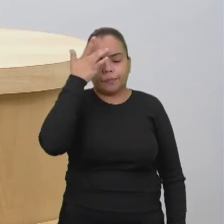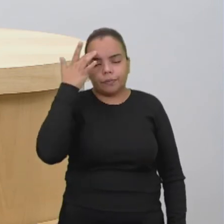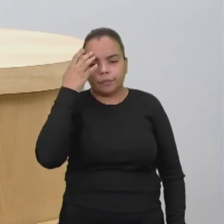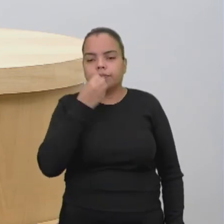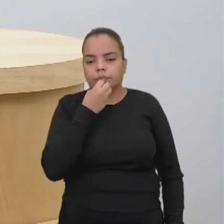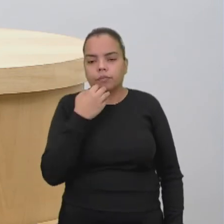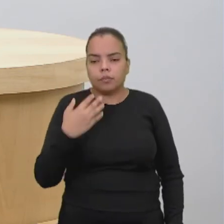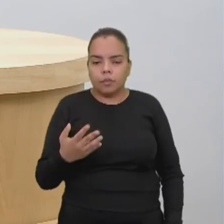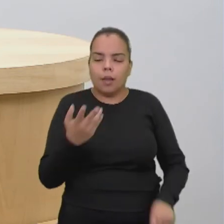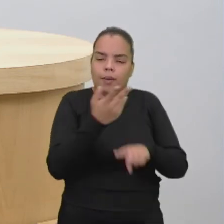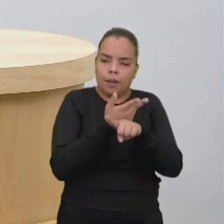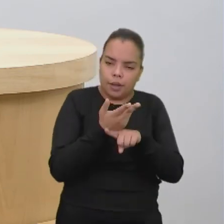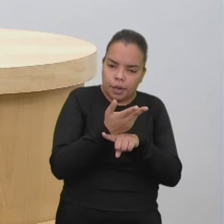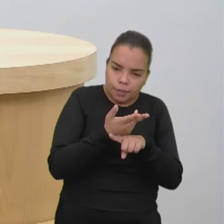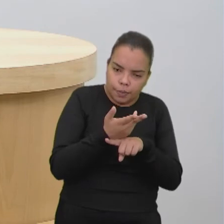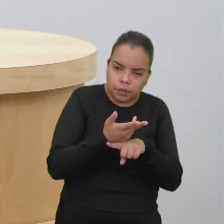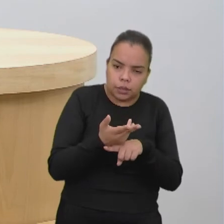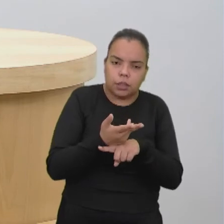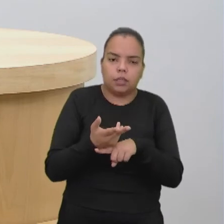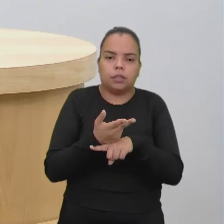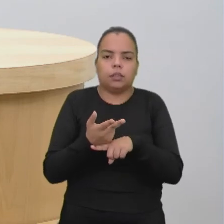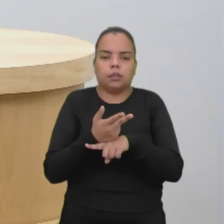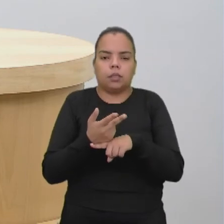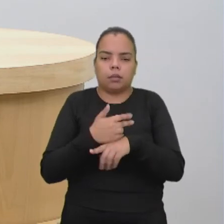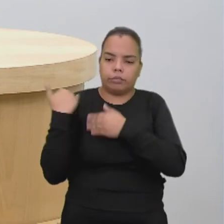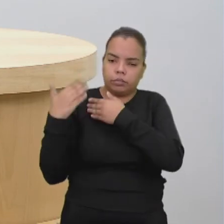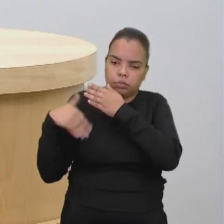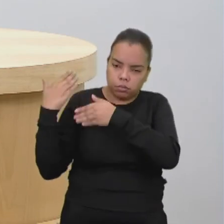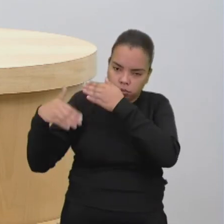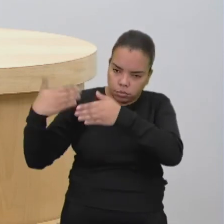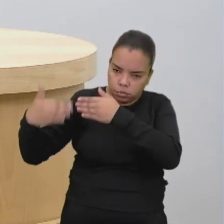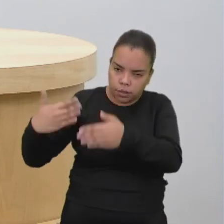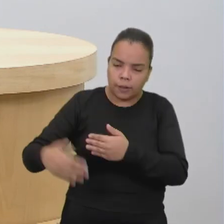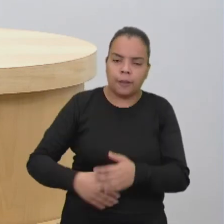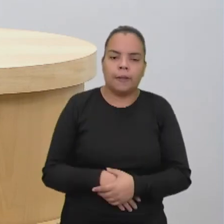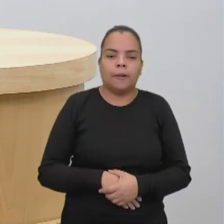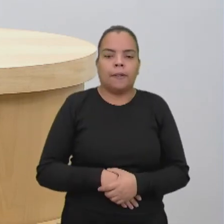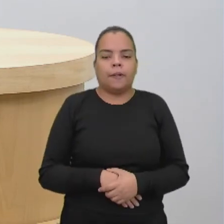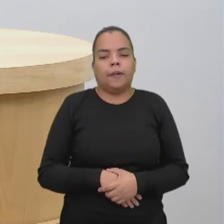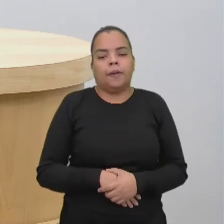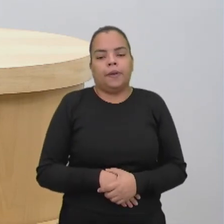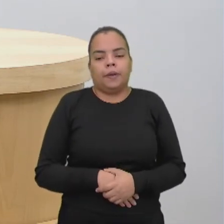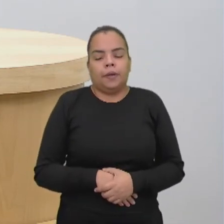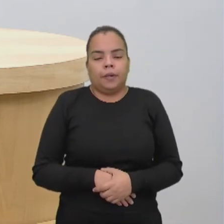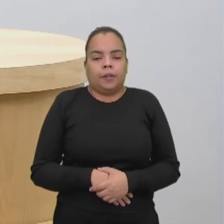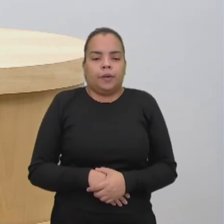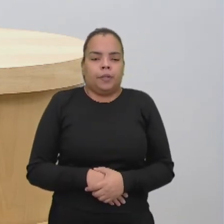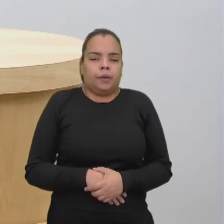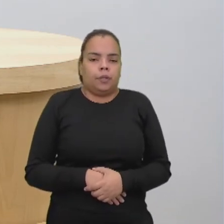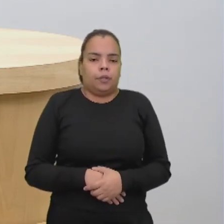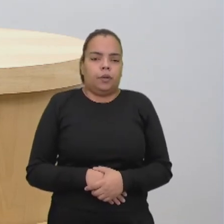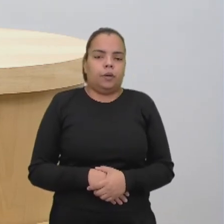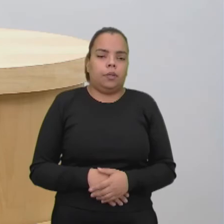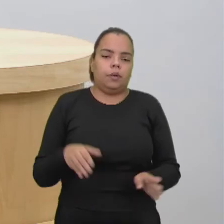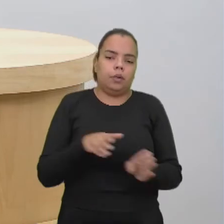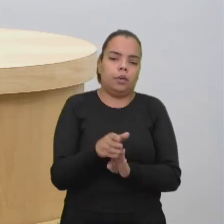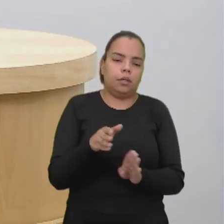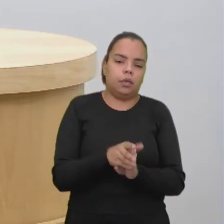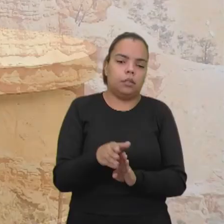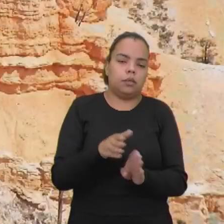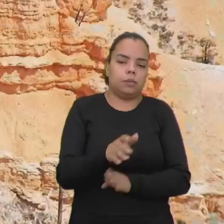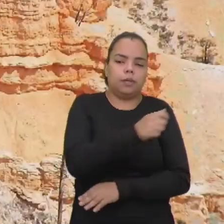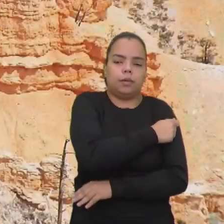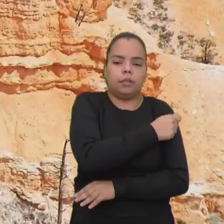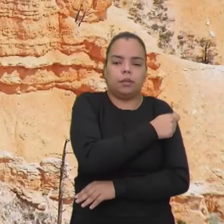às pesquisas feitas aí no decorrer dos tempos, tá certo? Bom, vamos lá as orientações para o aluno,